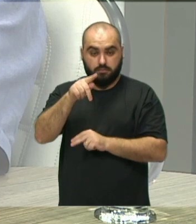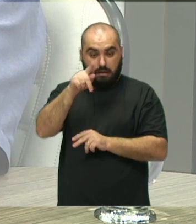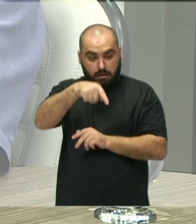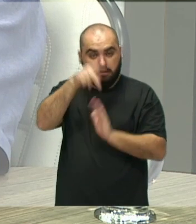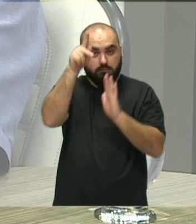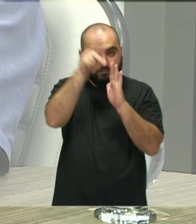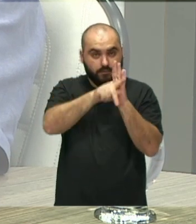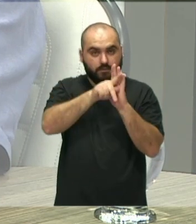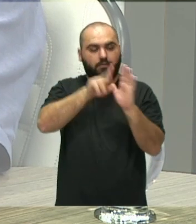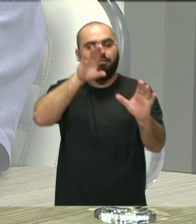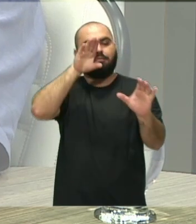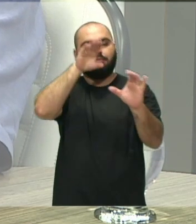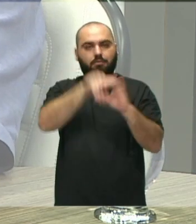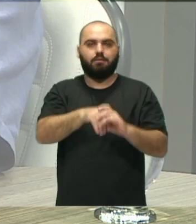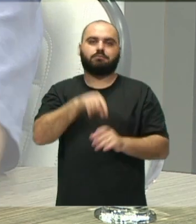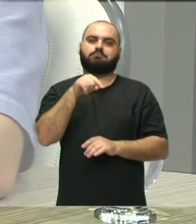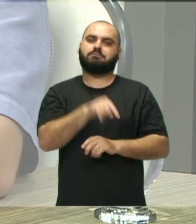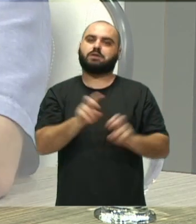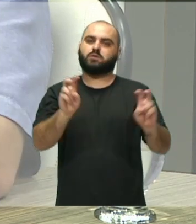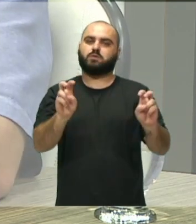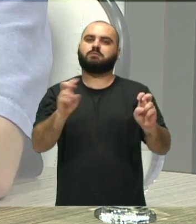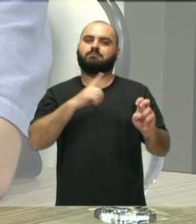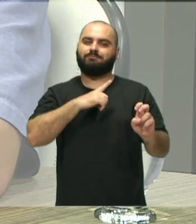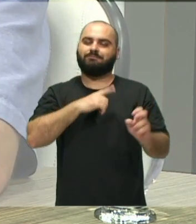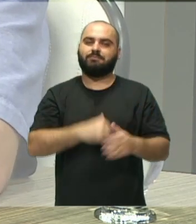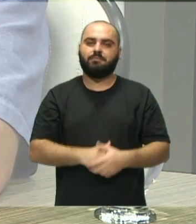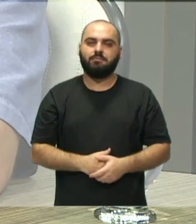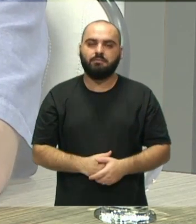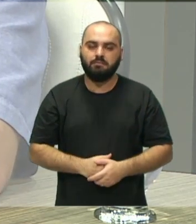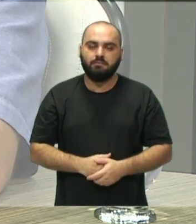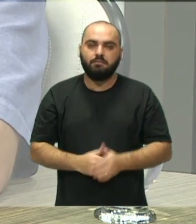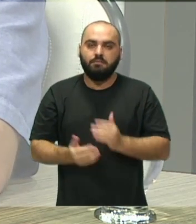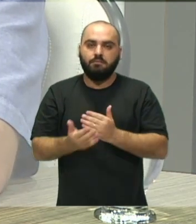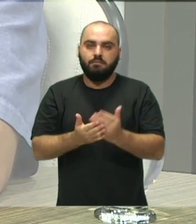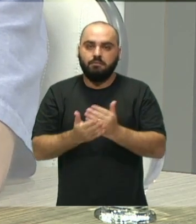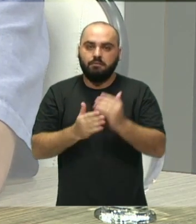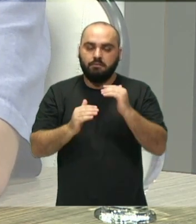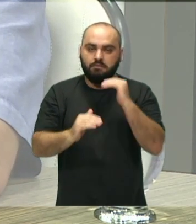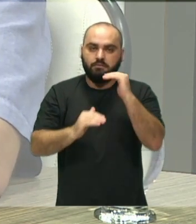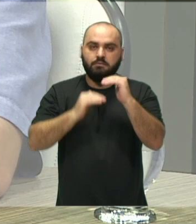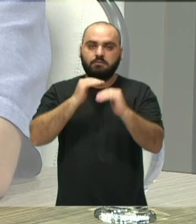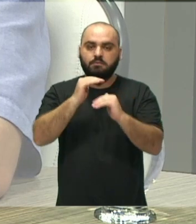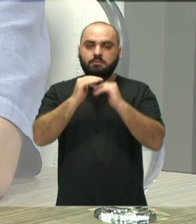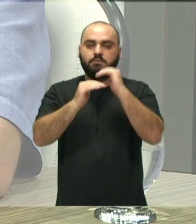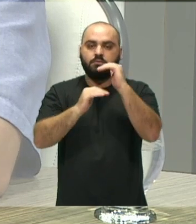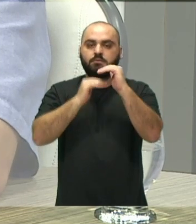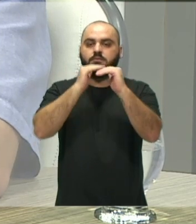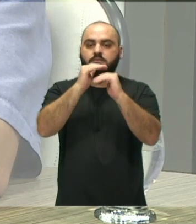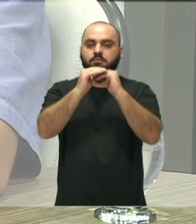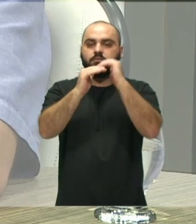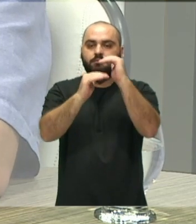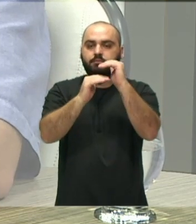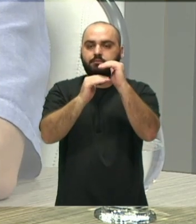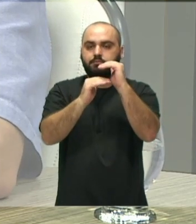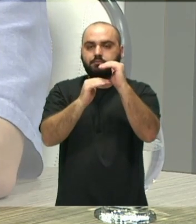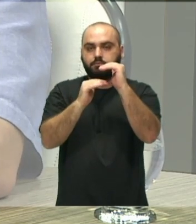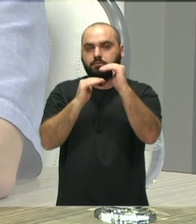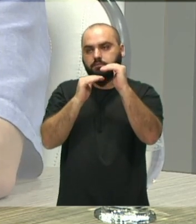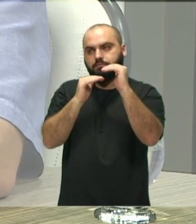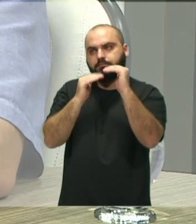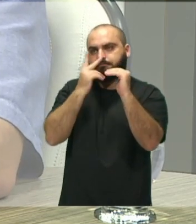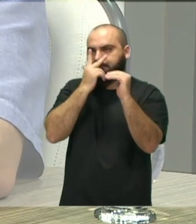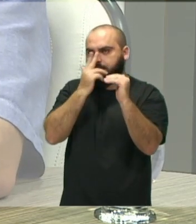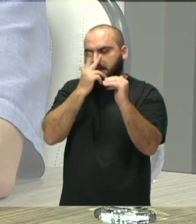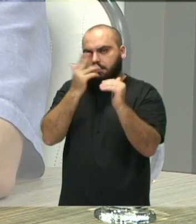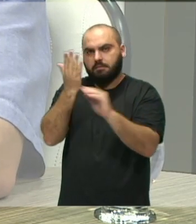dentro desse eixo da mobilidade regional. Ele foi evoluindo ao longo do tempo, né? Inicialmente, ele era um sistema